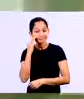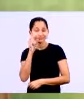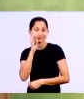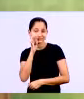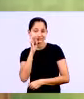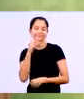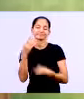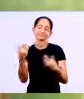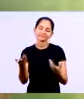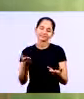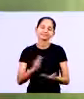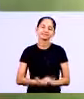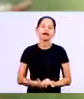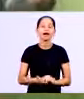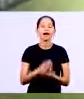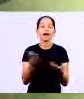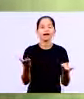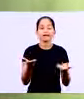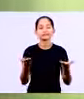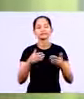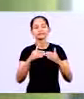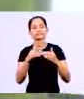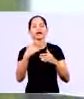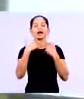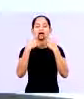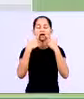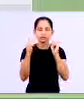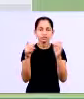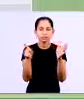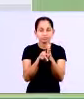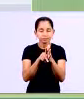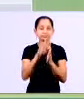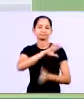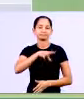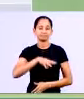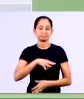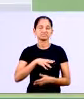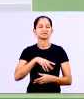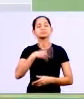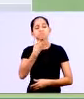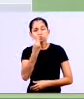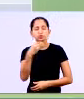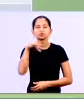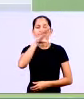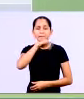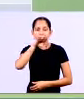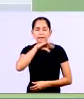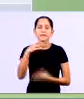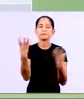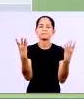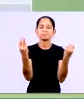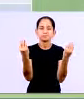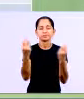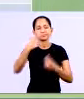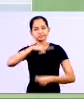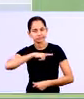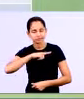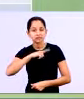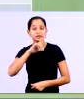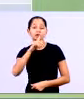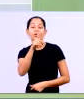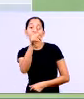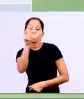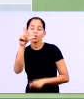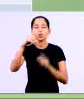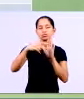Bem, a língua portuguesa, entre as línguas mais faladas no mundo, nós temos, logicamente, o mandarim,